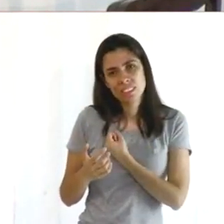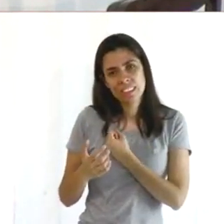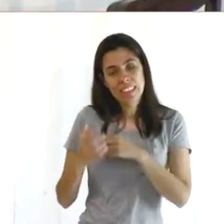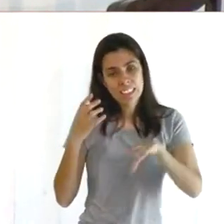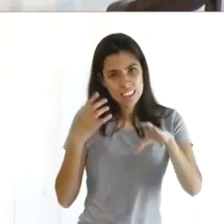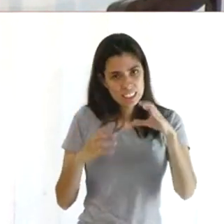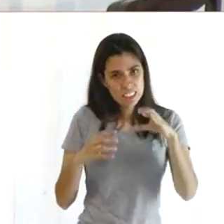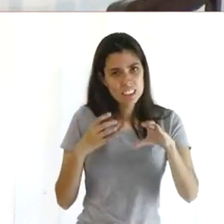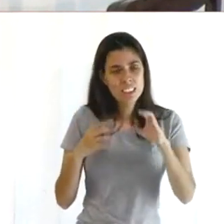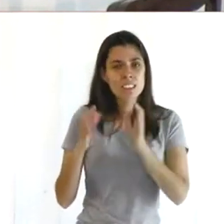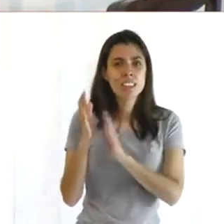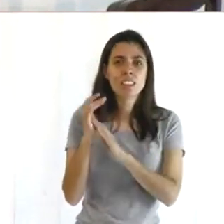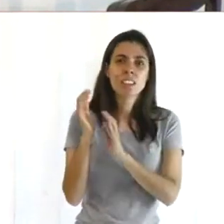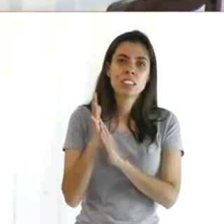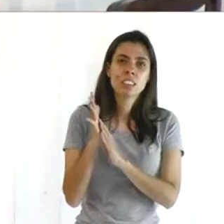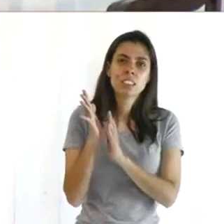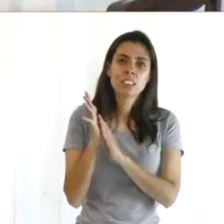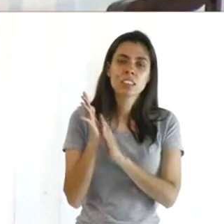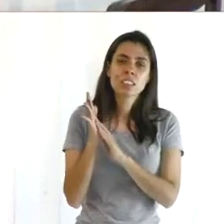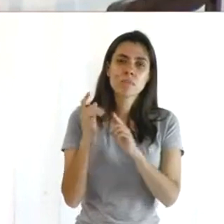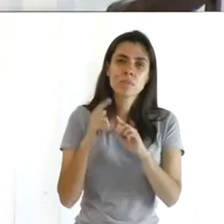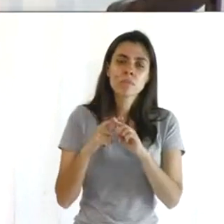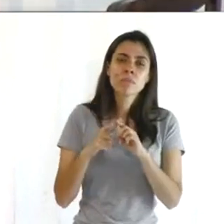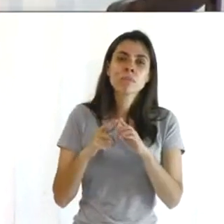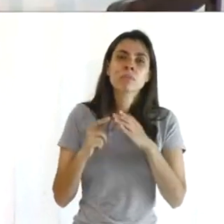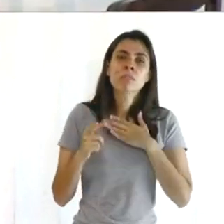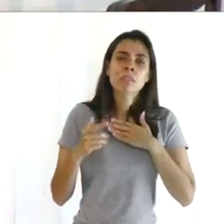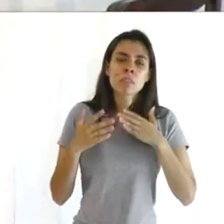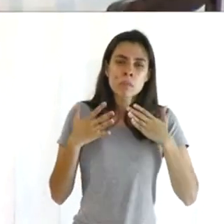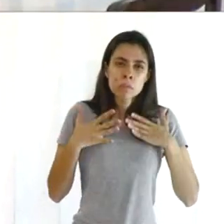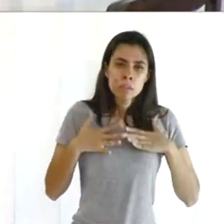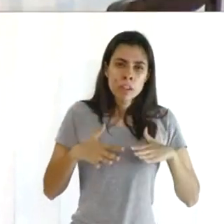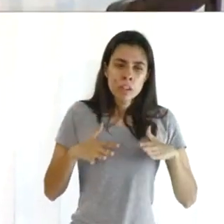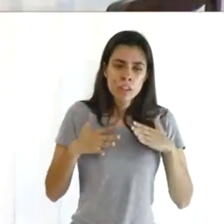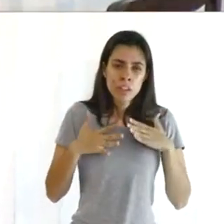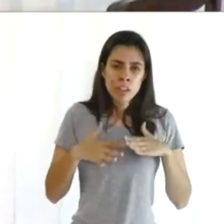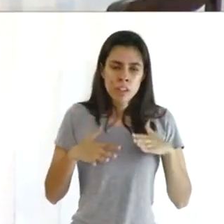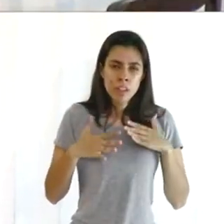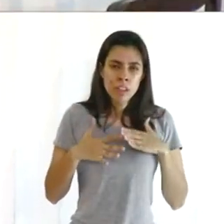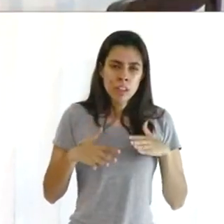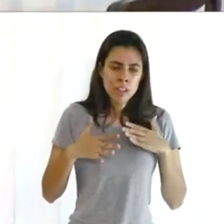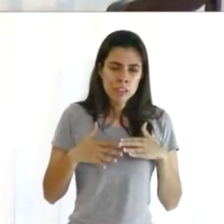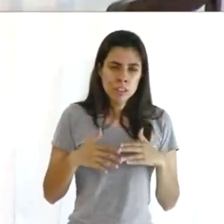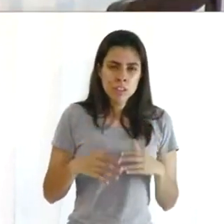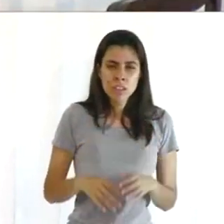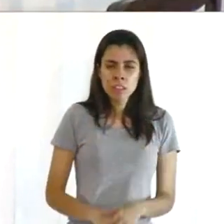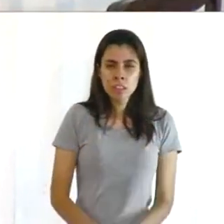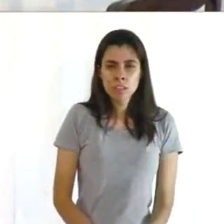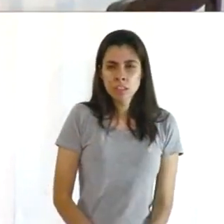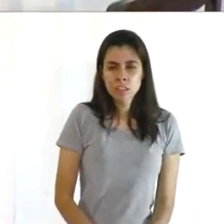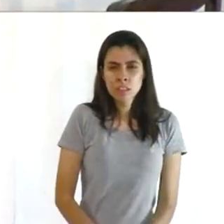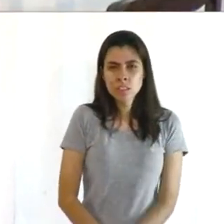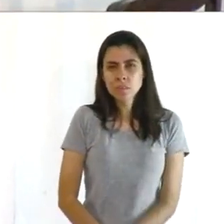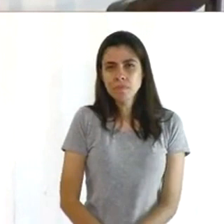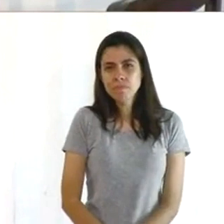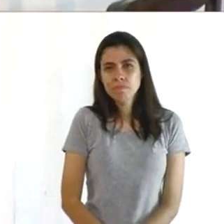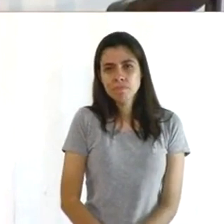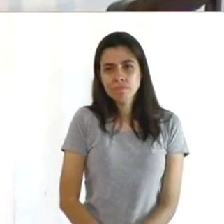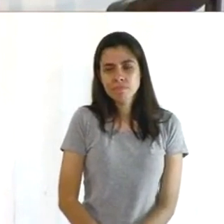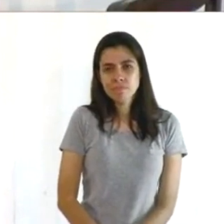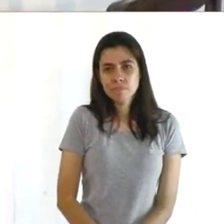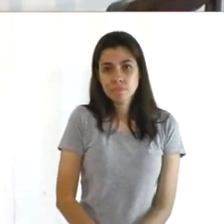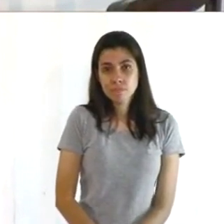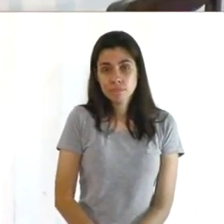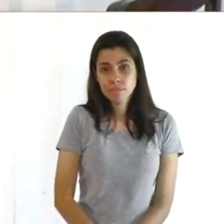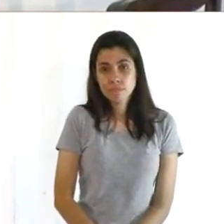porque eu sou o teu Deus, eu estou cuidando de você. É interessante que até Deus falou até quando, sabia,